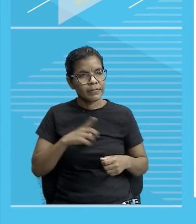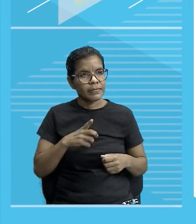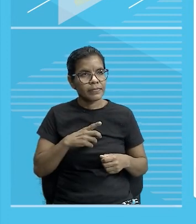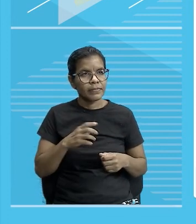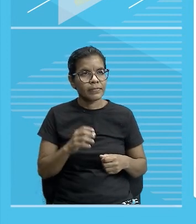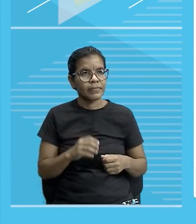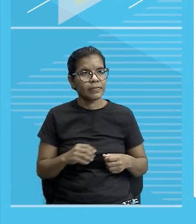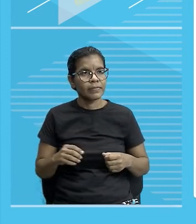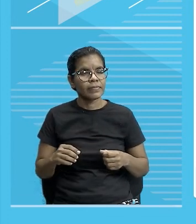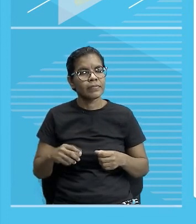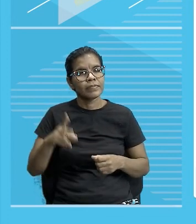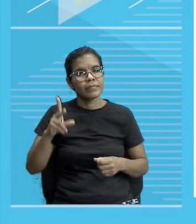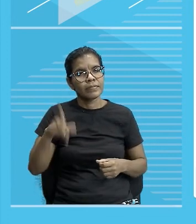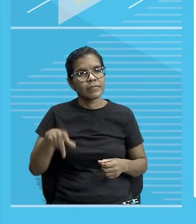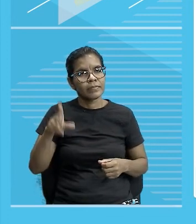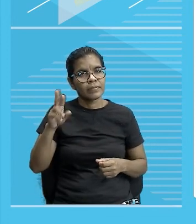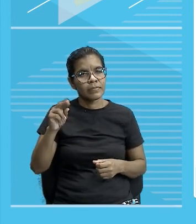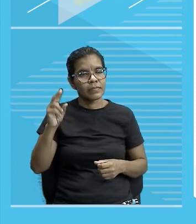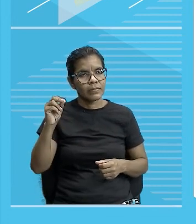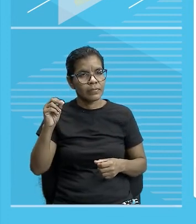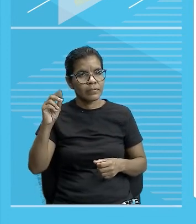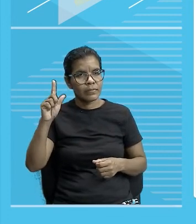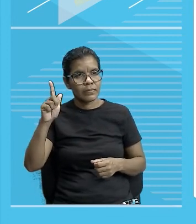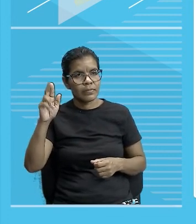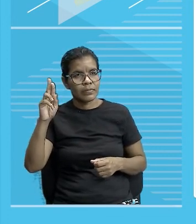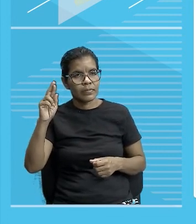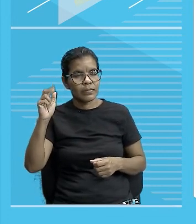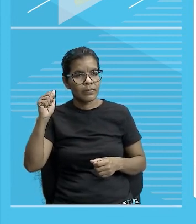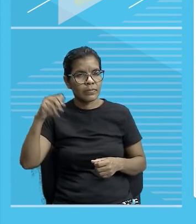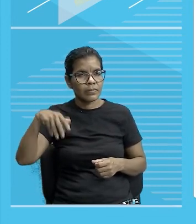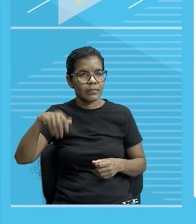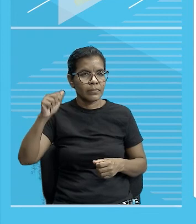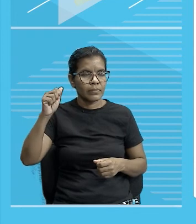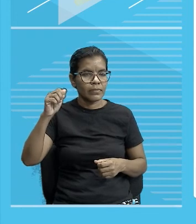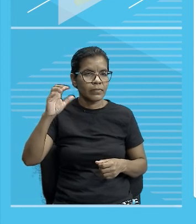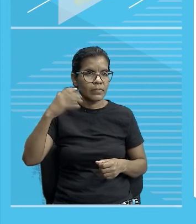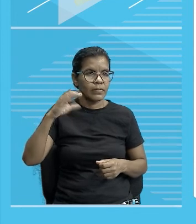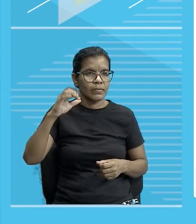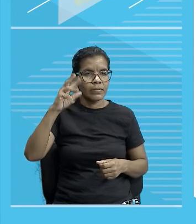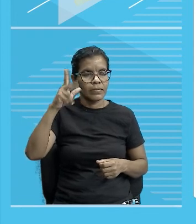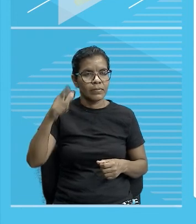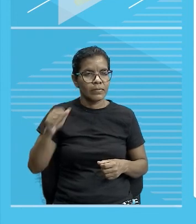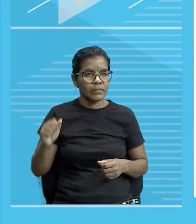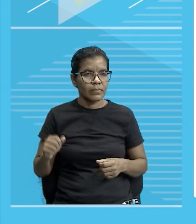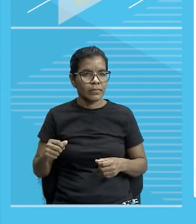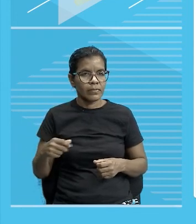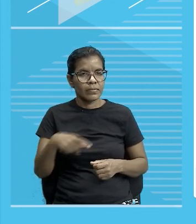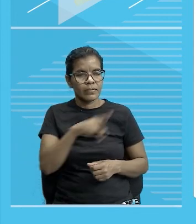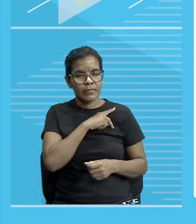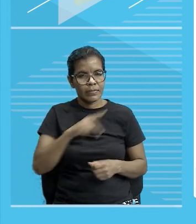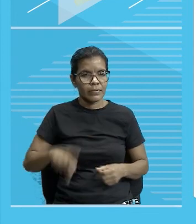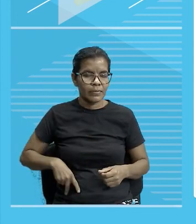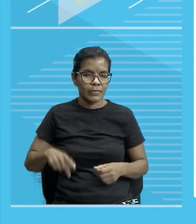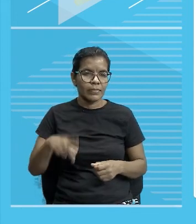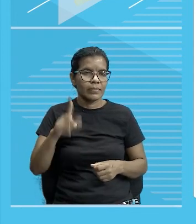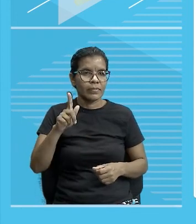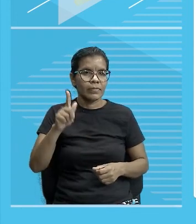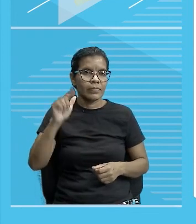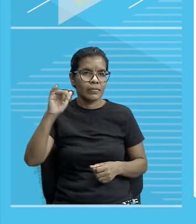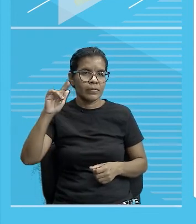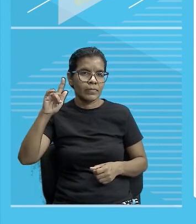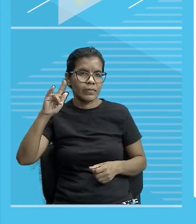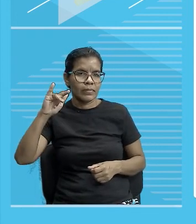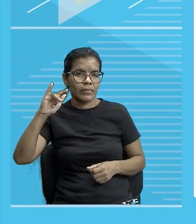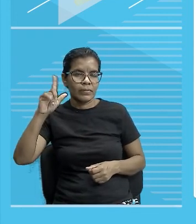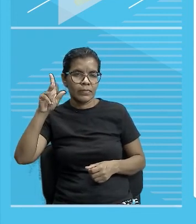nós temos uma programação hoje com o professor givando arte Deputado distrital Gilvan Duarte a